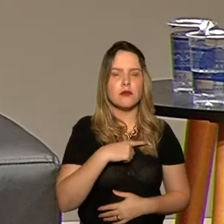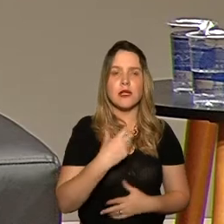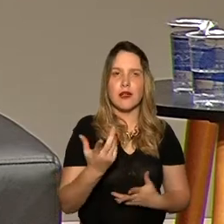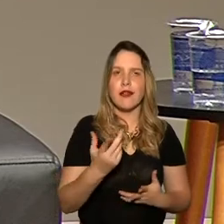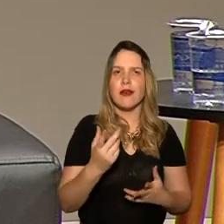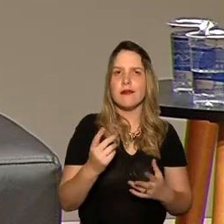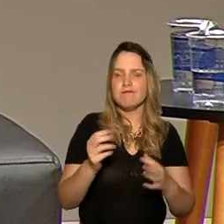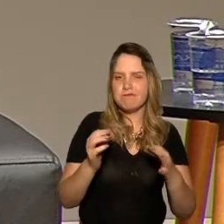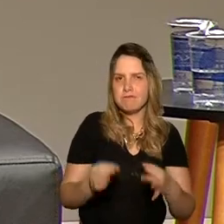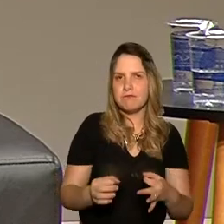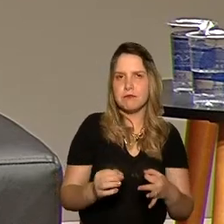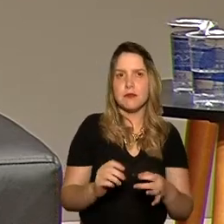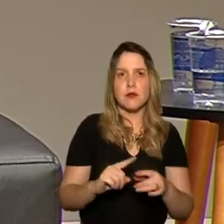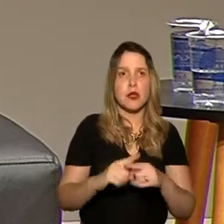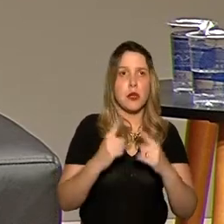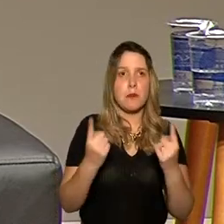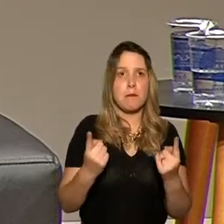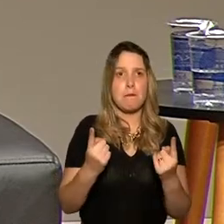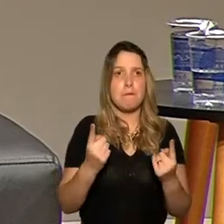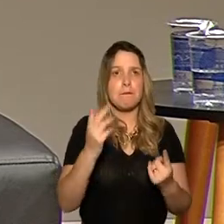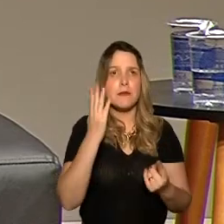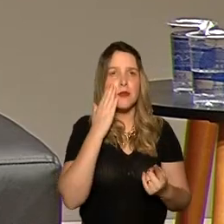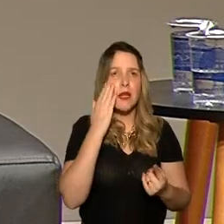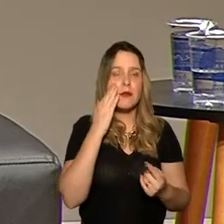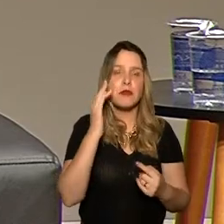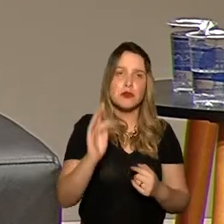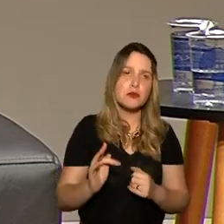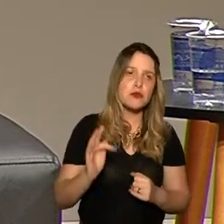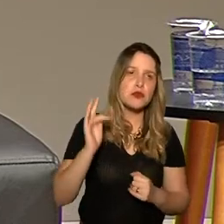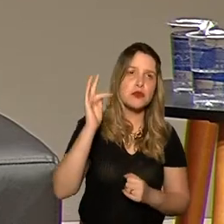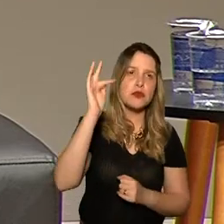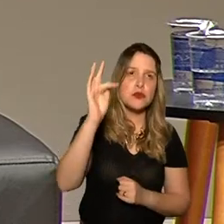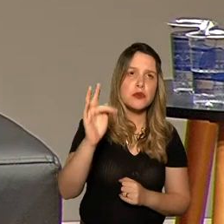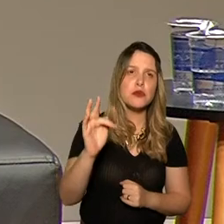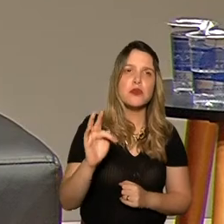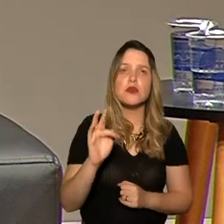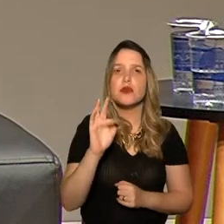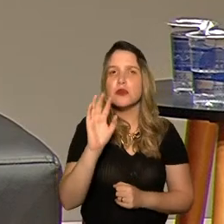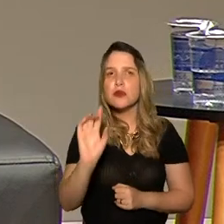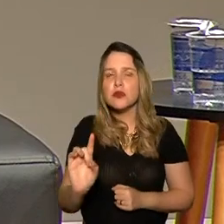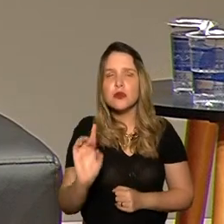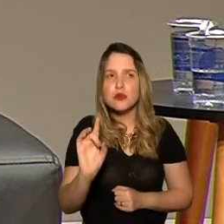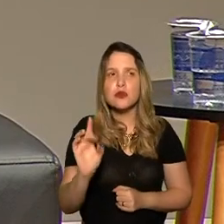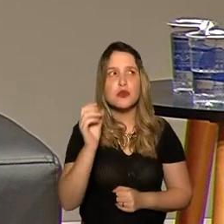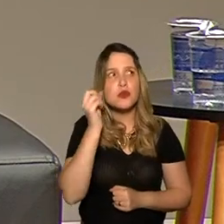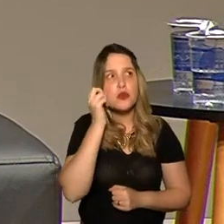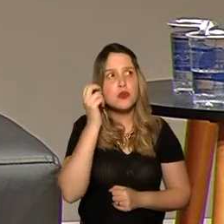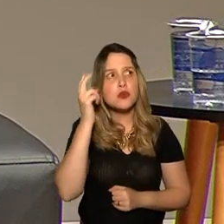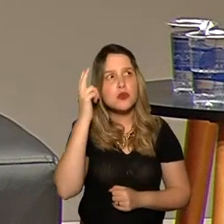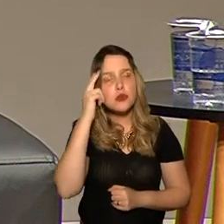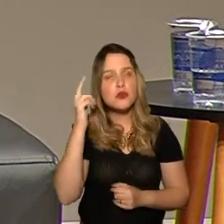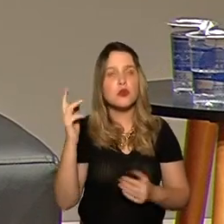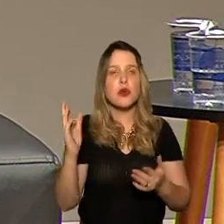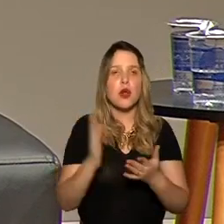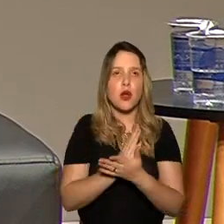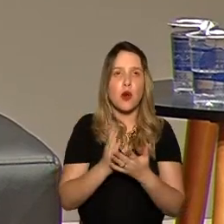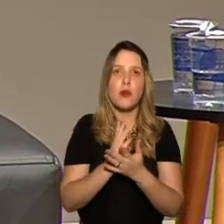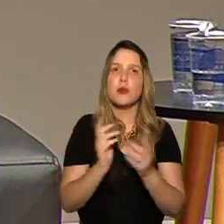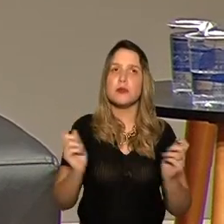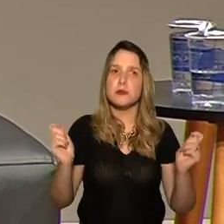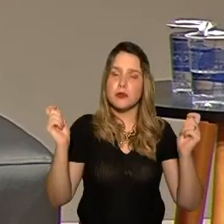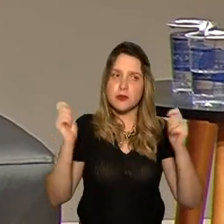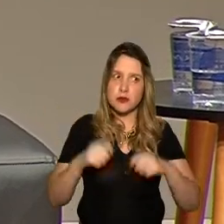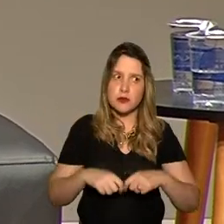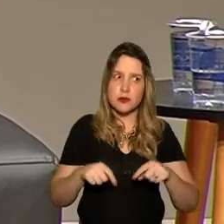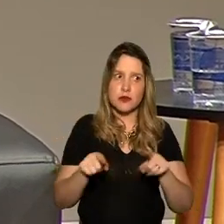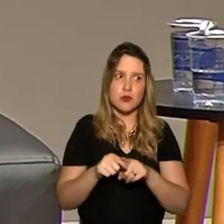pela Grande São Paulo as fábricas de Cultura né os próprios pontos de cultura que em algum momento foram muito potencializados